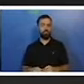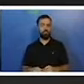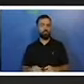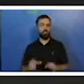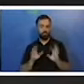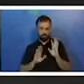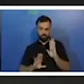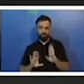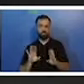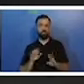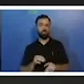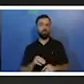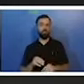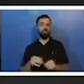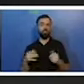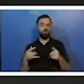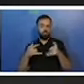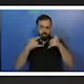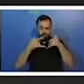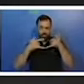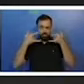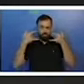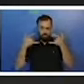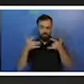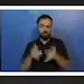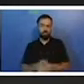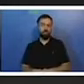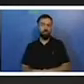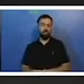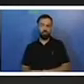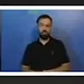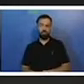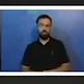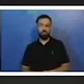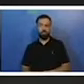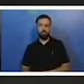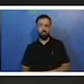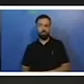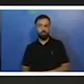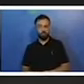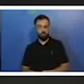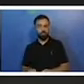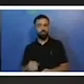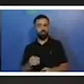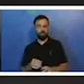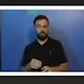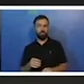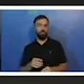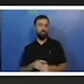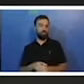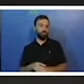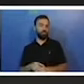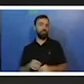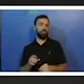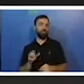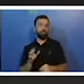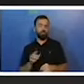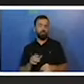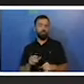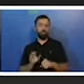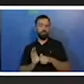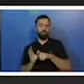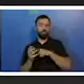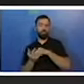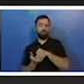todos os cuidados com a nossa higiene a poderia infelizmente ainda está aí ela tá demorando mais tempo que a gente quer mas